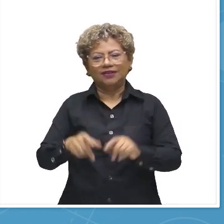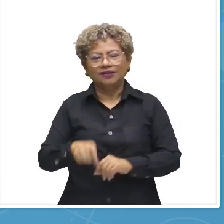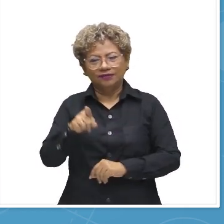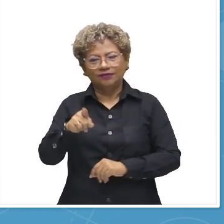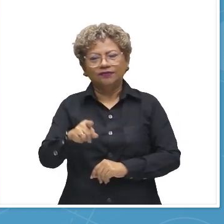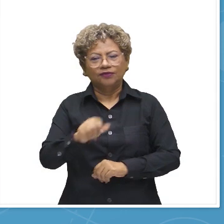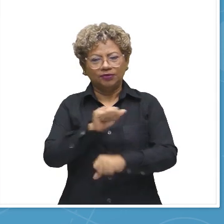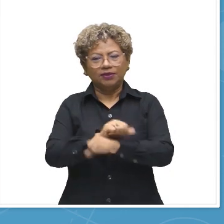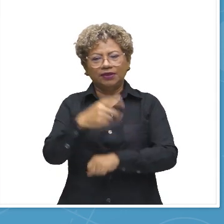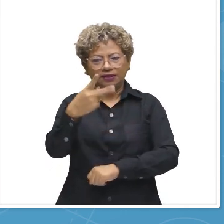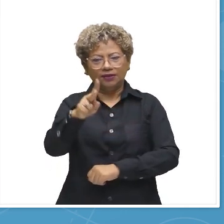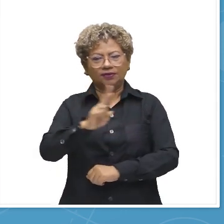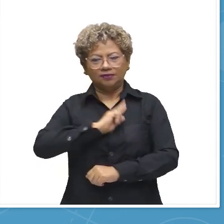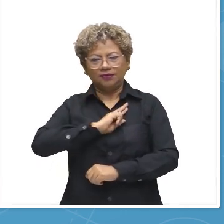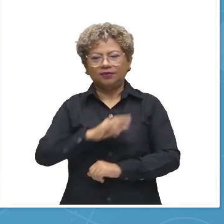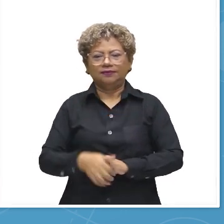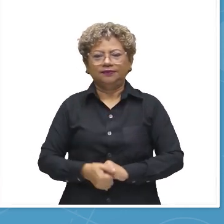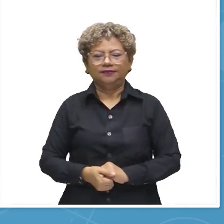correção, tá? Boa atividade.